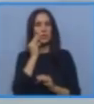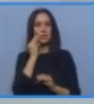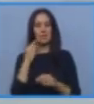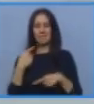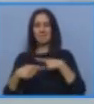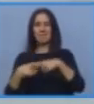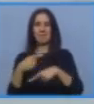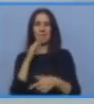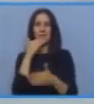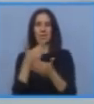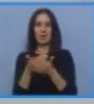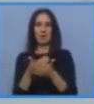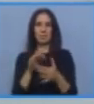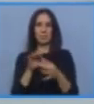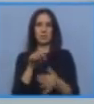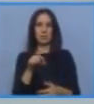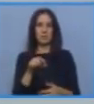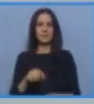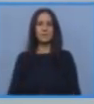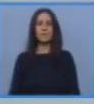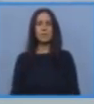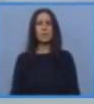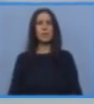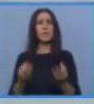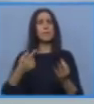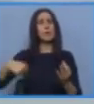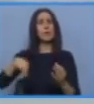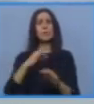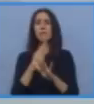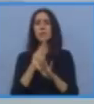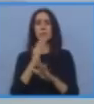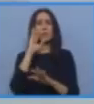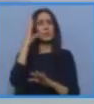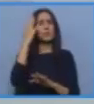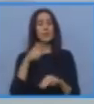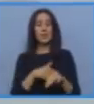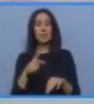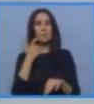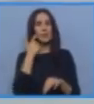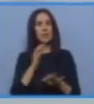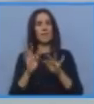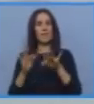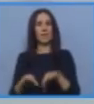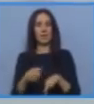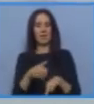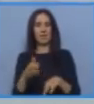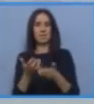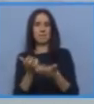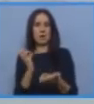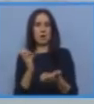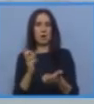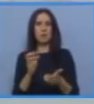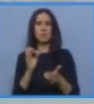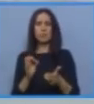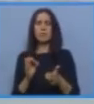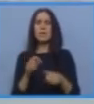faz menção a isso. E é, de facto, para nós uma festa muito importante, marca o fim do tempo pascal, que é todo ele um